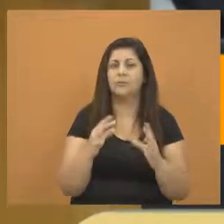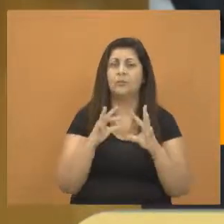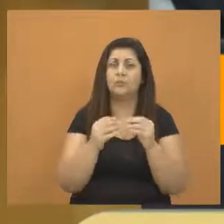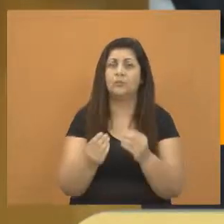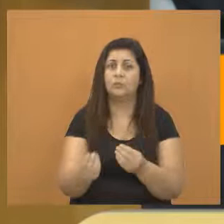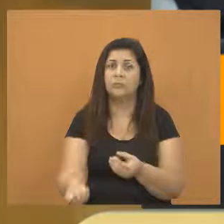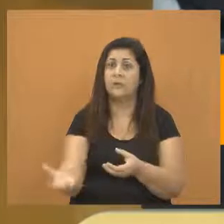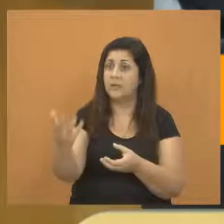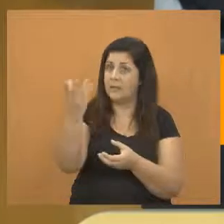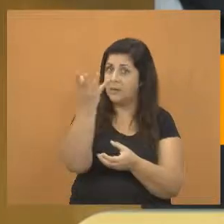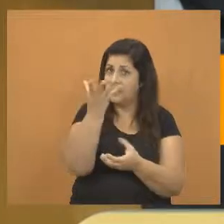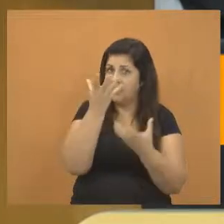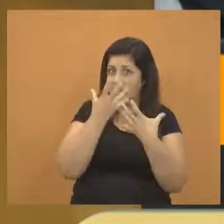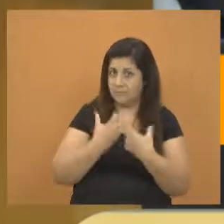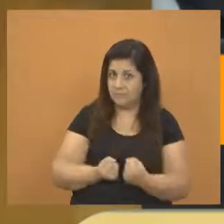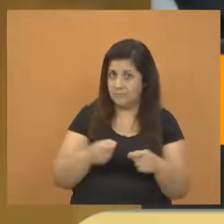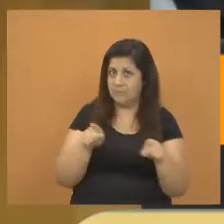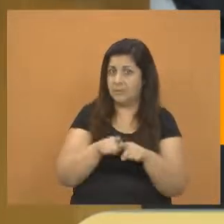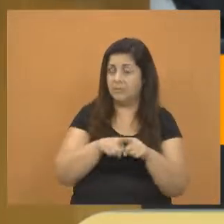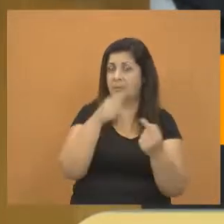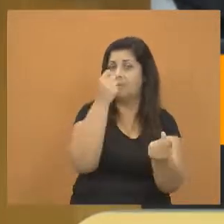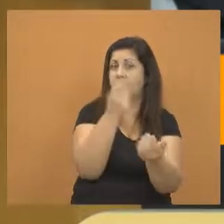de despesas constantes